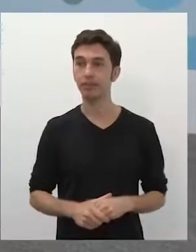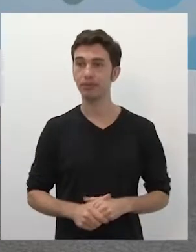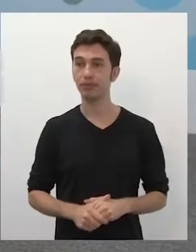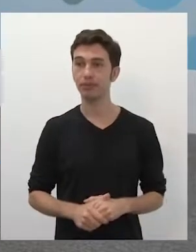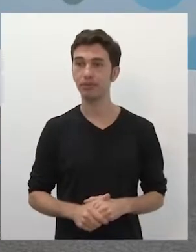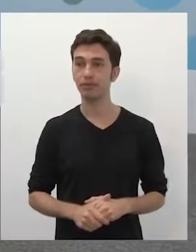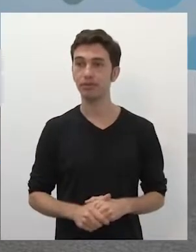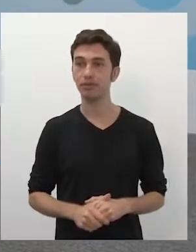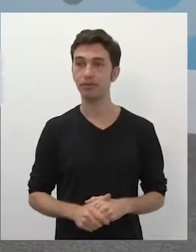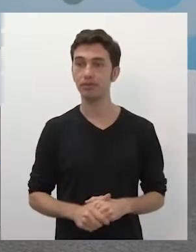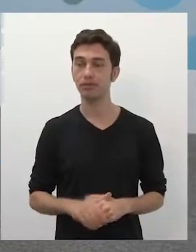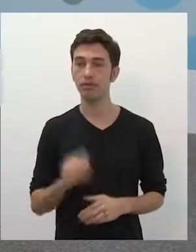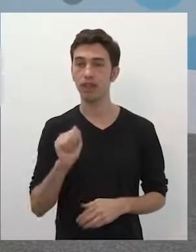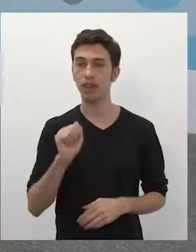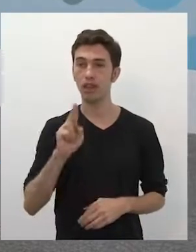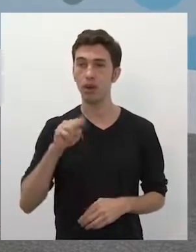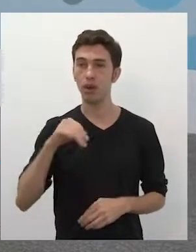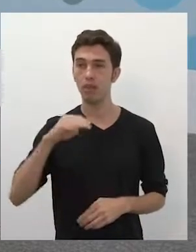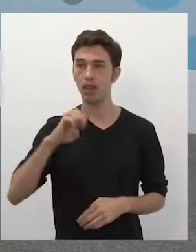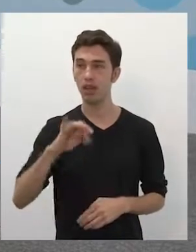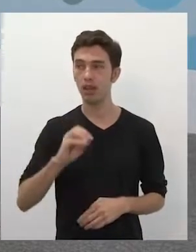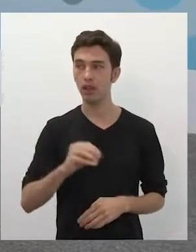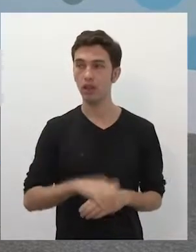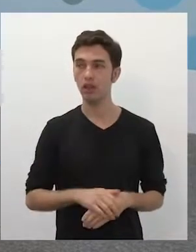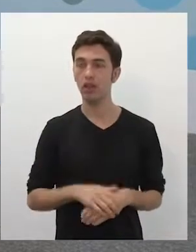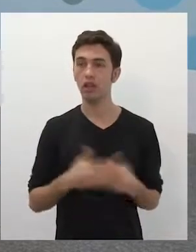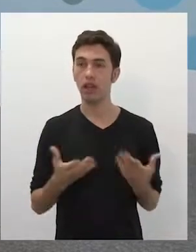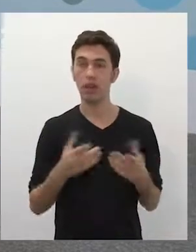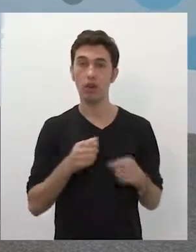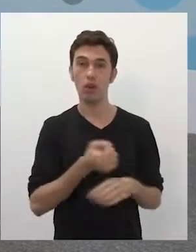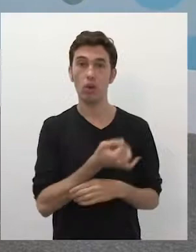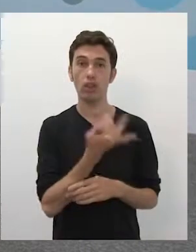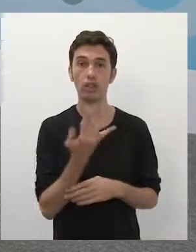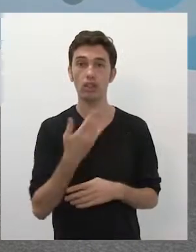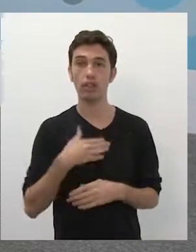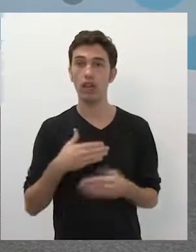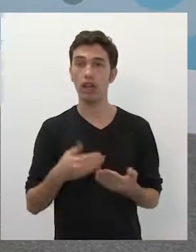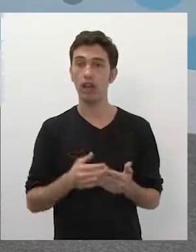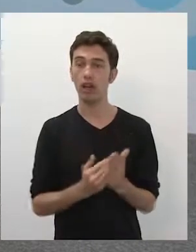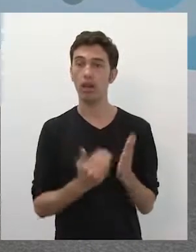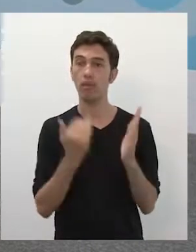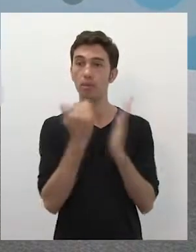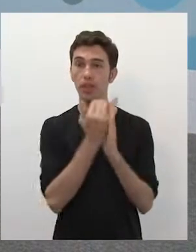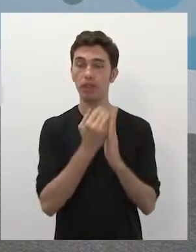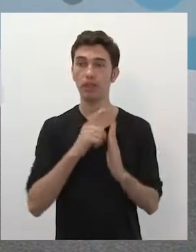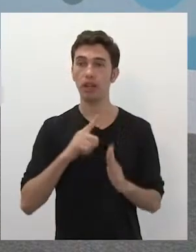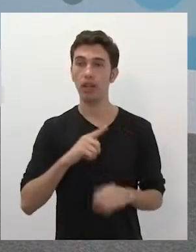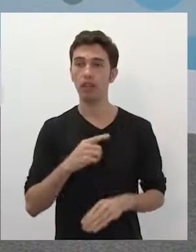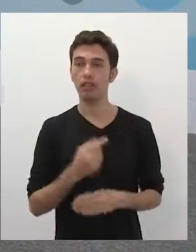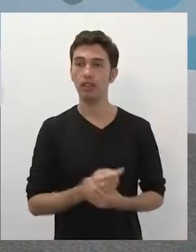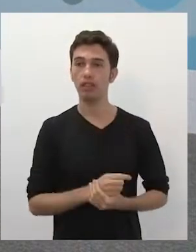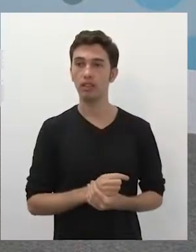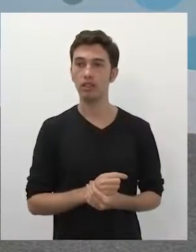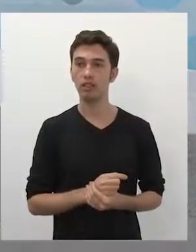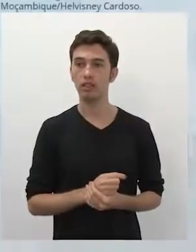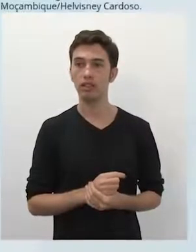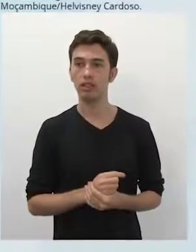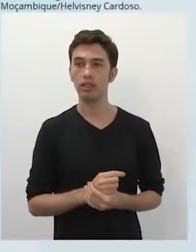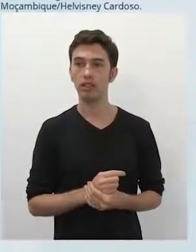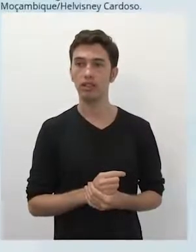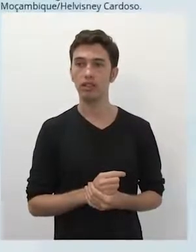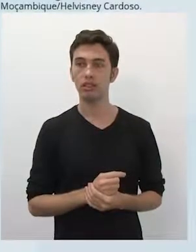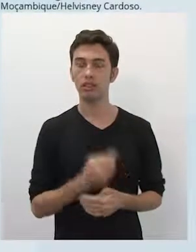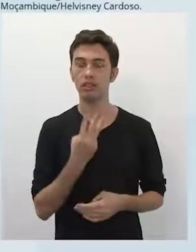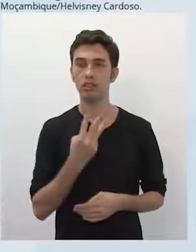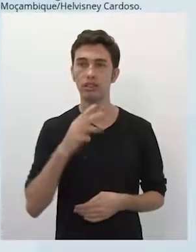Aumento. A quantia representa um aumento de 35% em relação ao que foi pedido este ano, mostrando o agravamento das